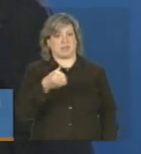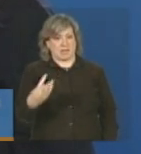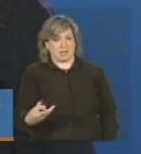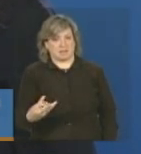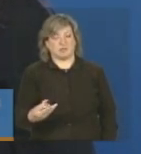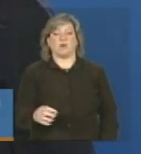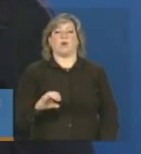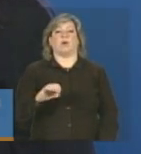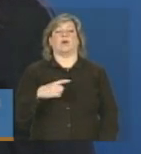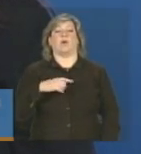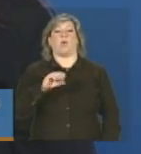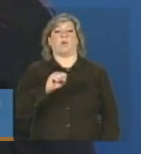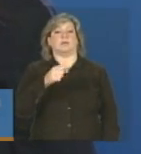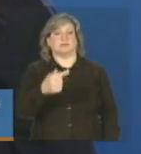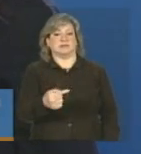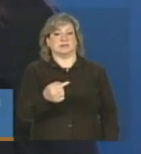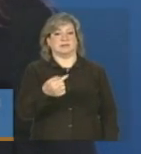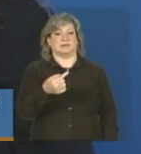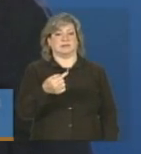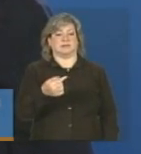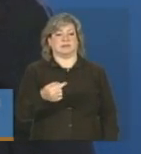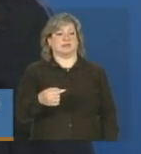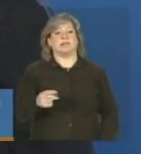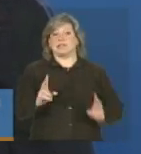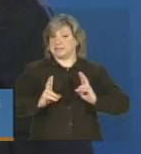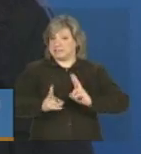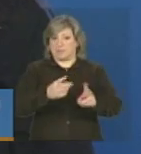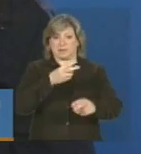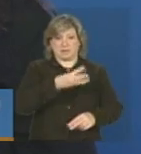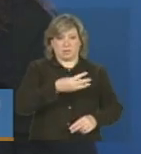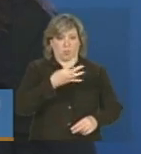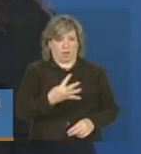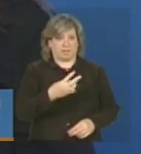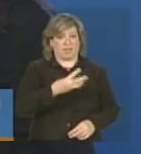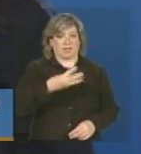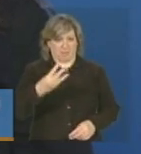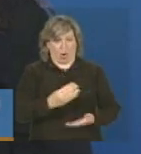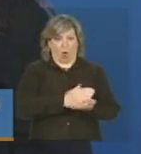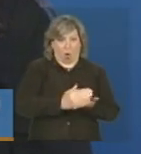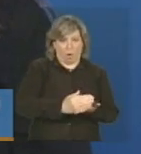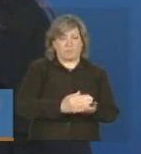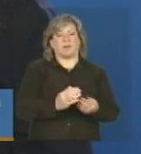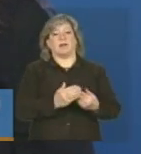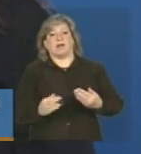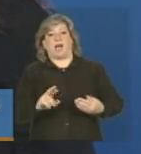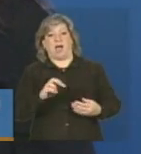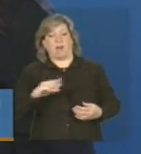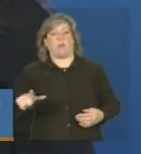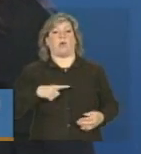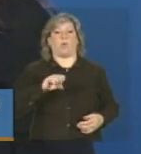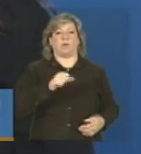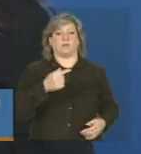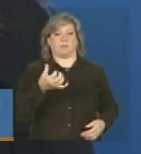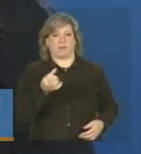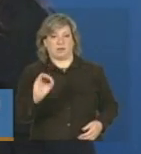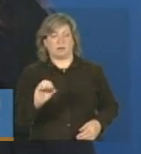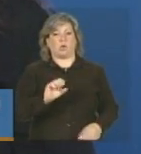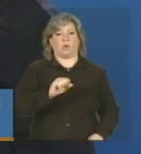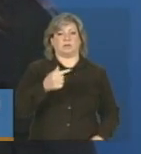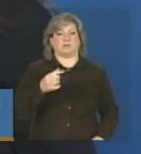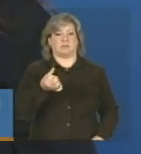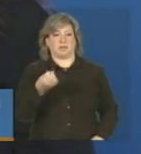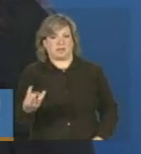3433-8763, 8733, é sempre o 3433, 8760,